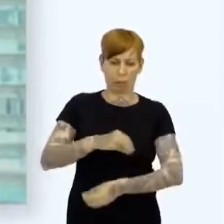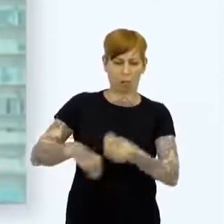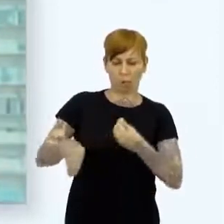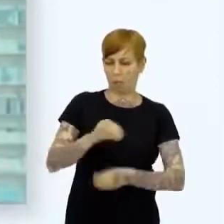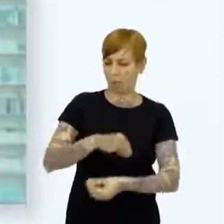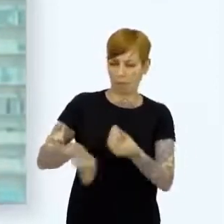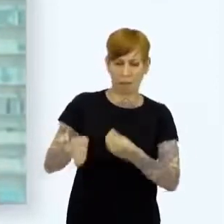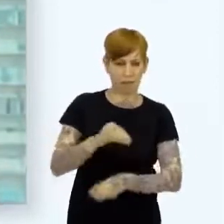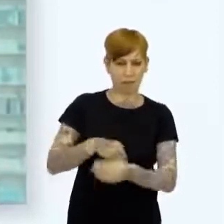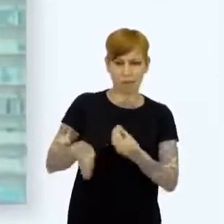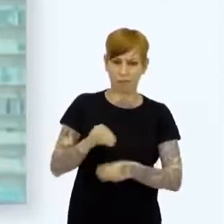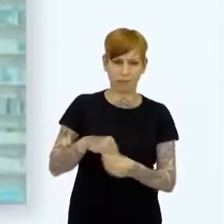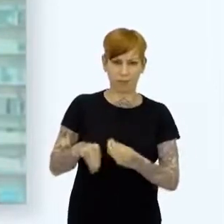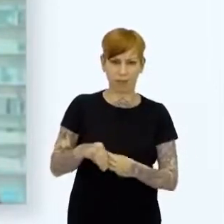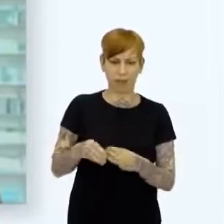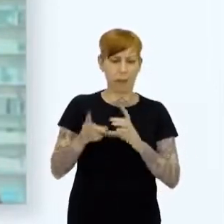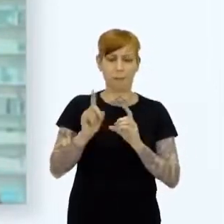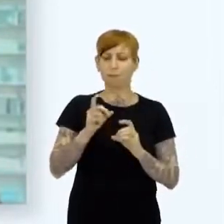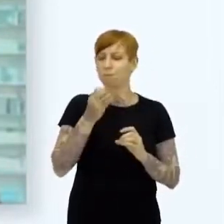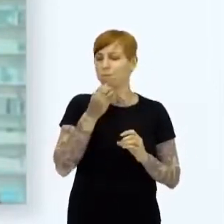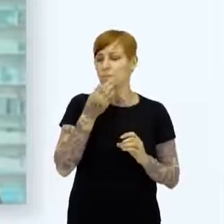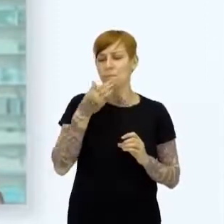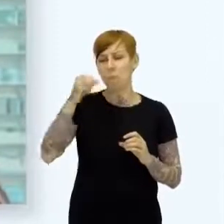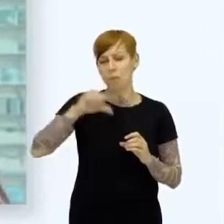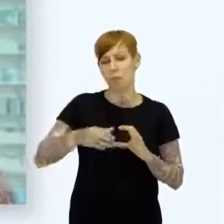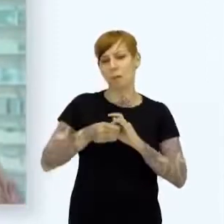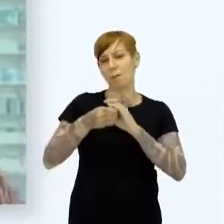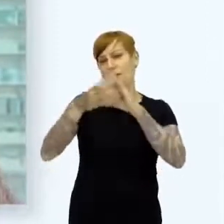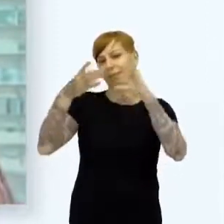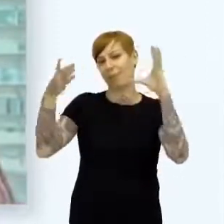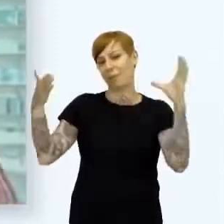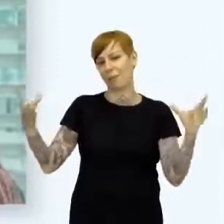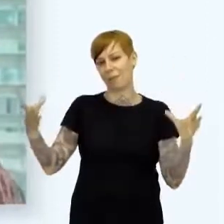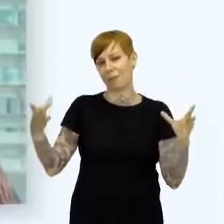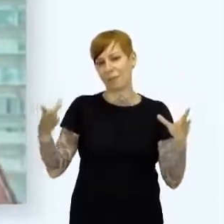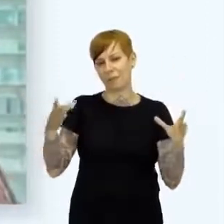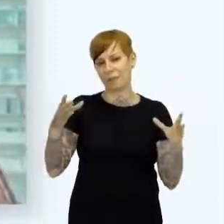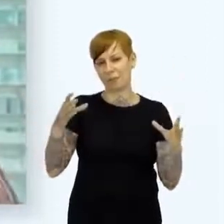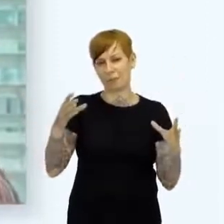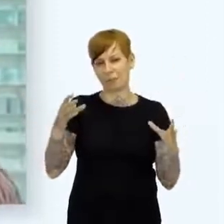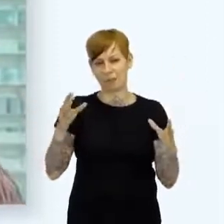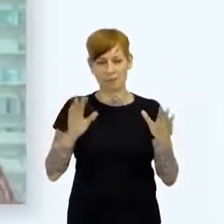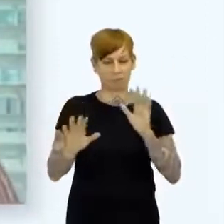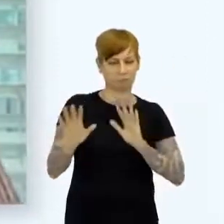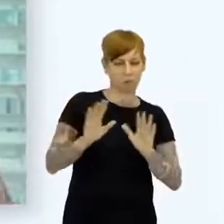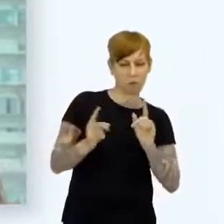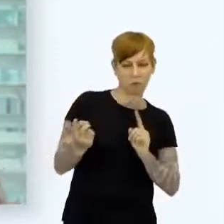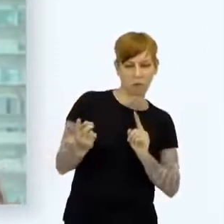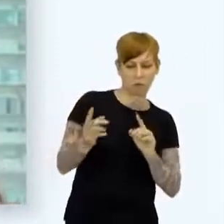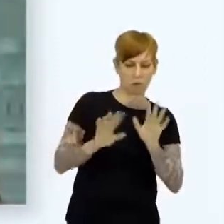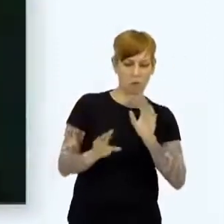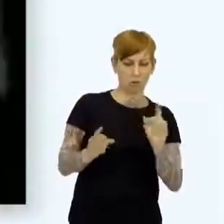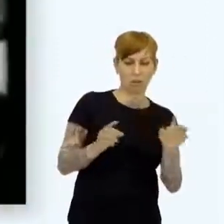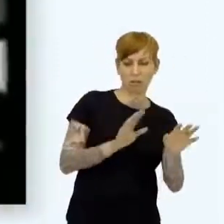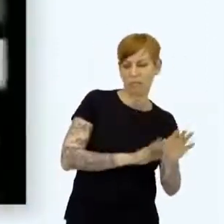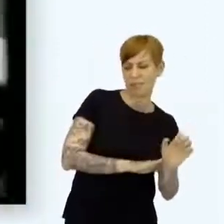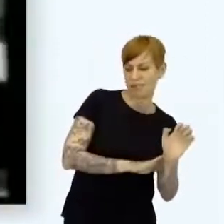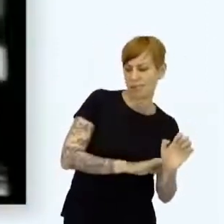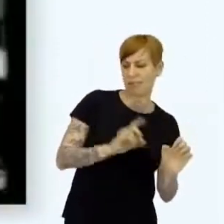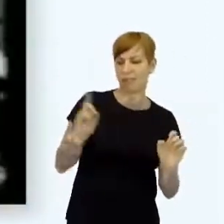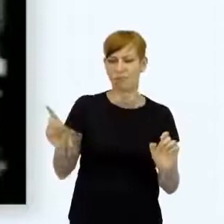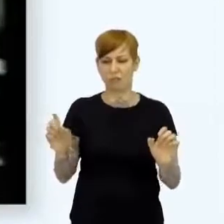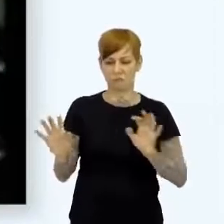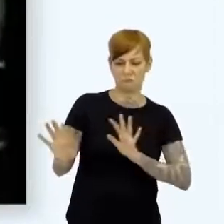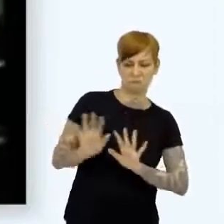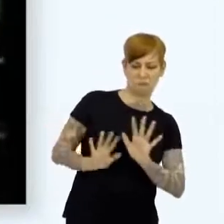cultura desfavorável à própria democracia e à ampliação da desconfiança recíproca entre esquerda e direita. Mas